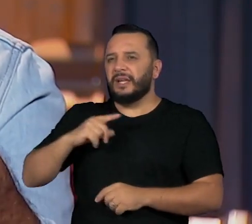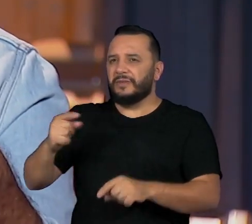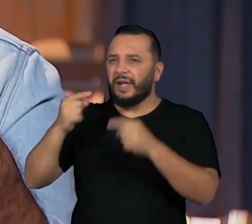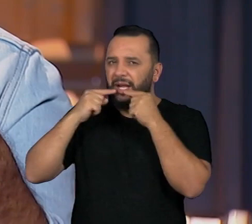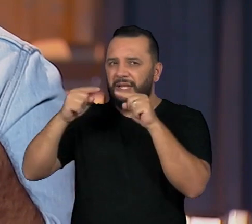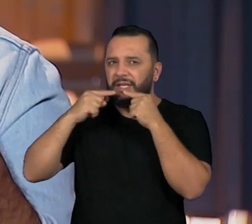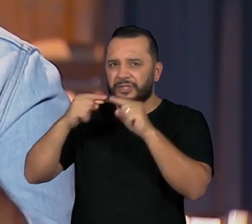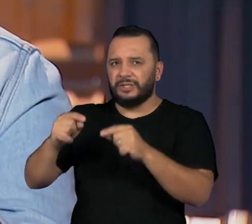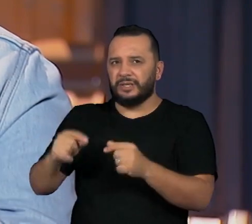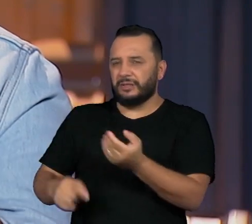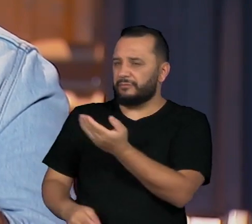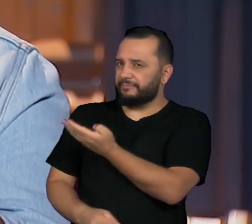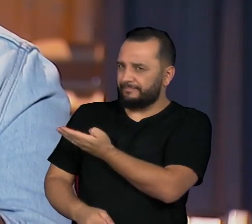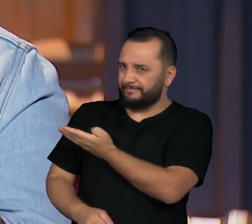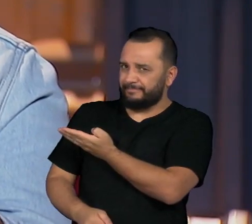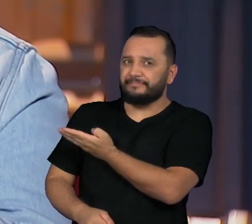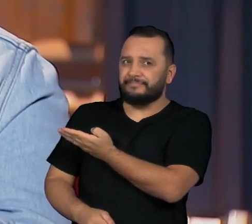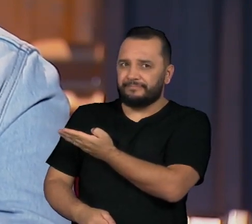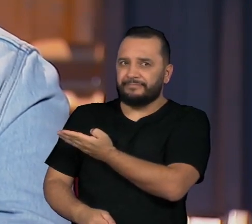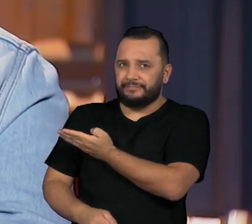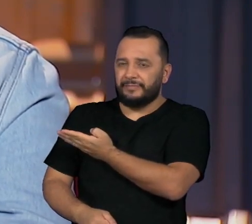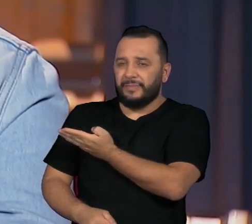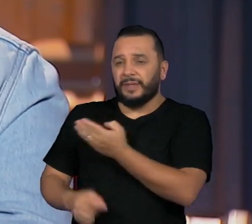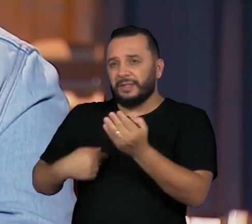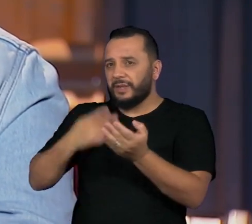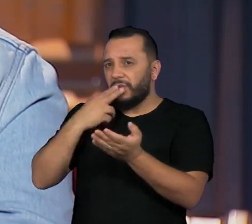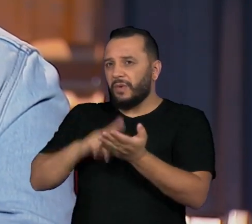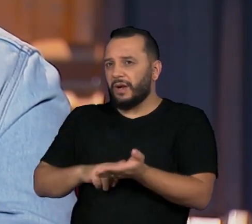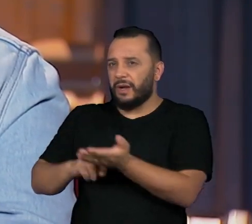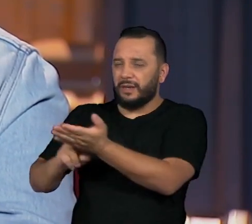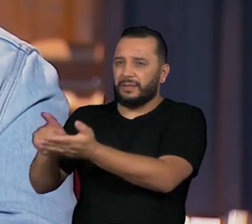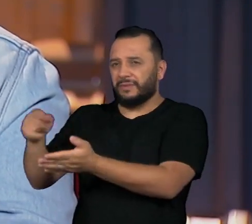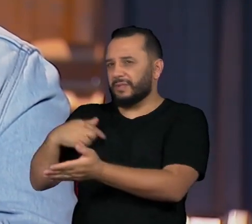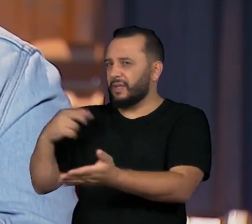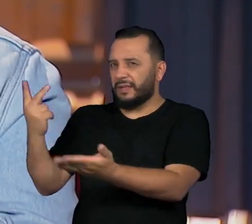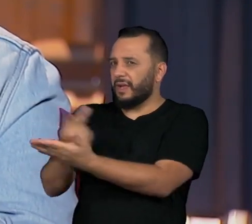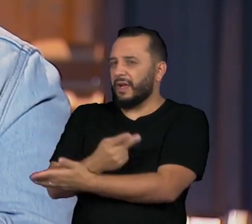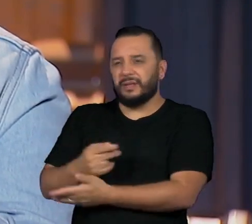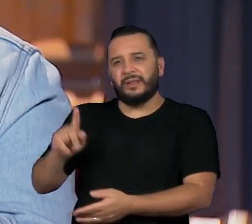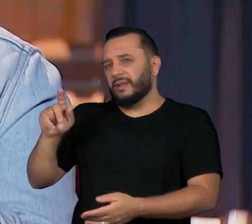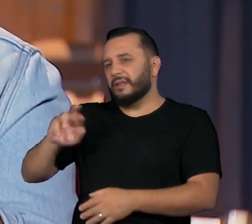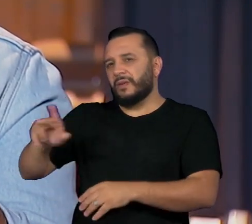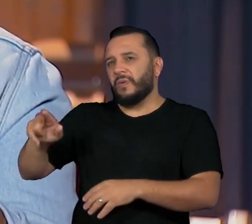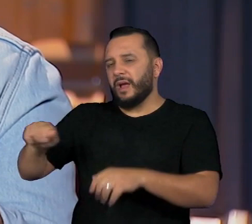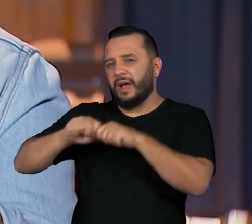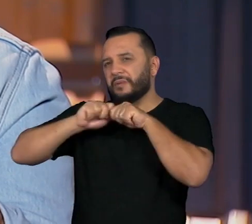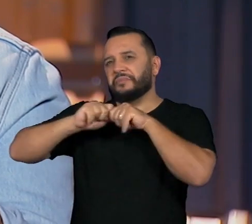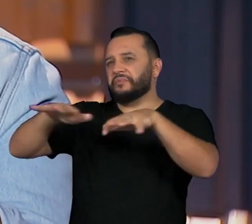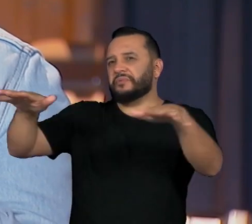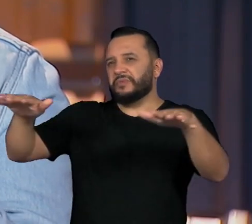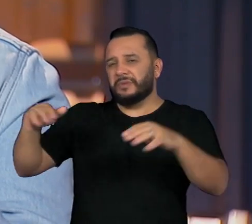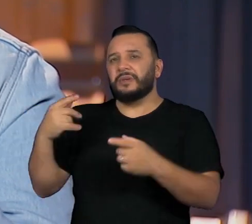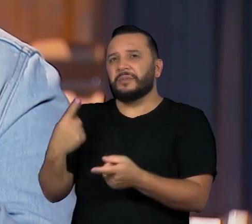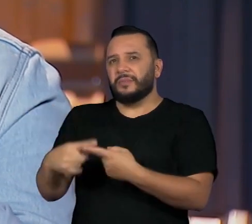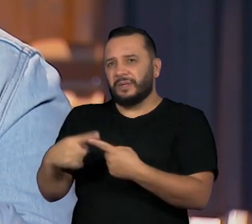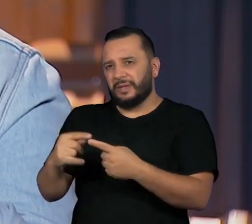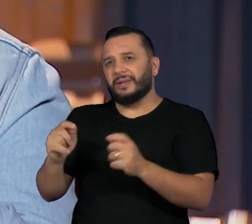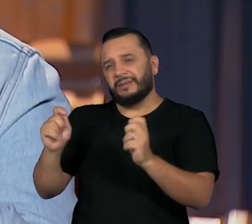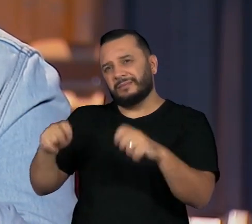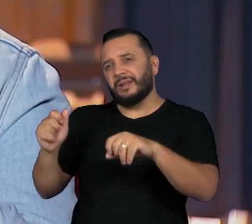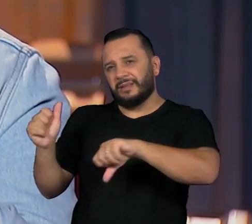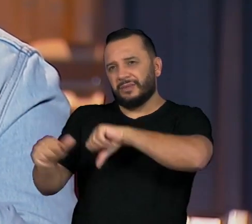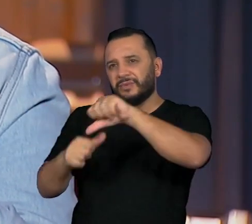grande pensador, escreveu uma carta para ele dizendo, olha, isso é um equívoco, porque os psicodélicos eles vão produzir transformações